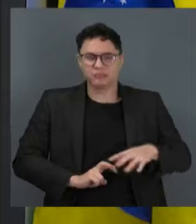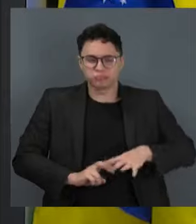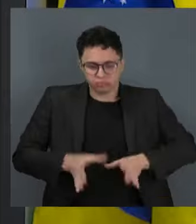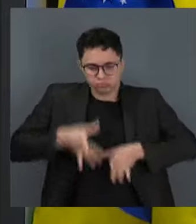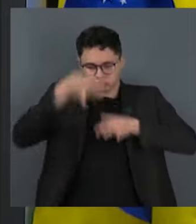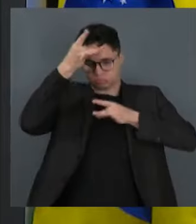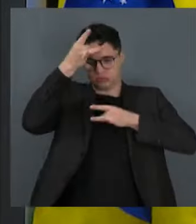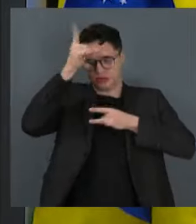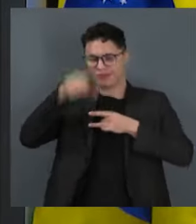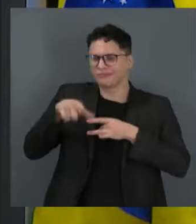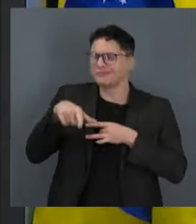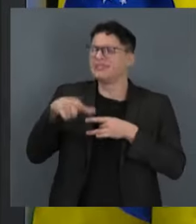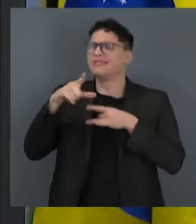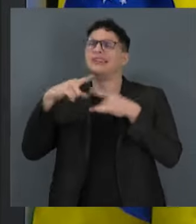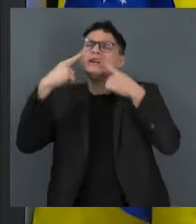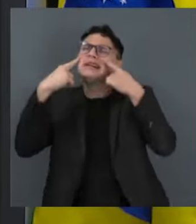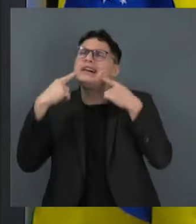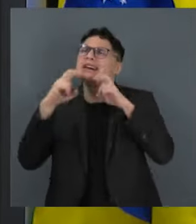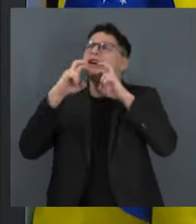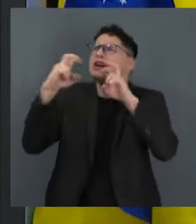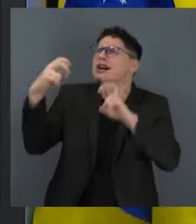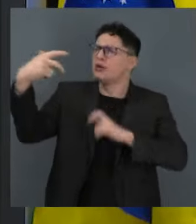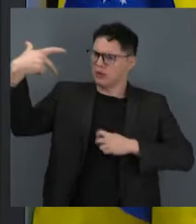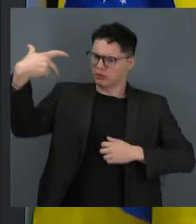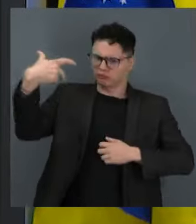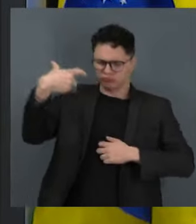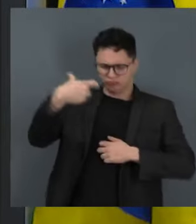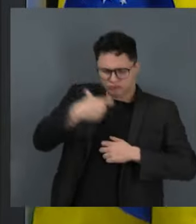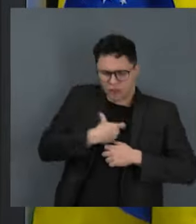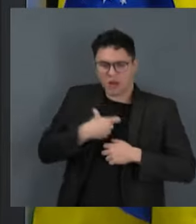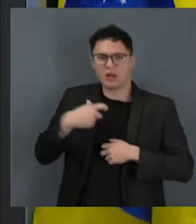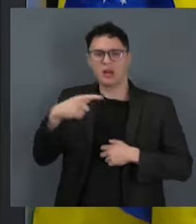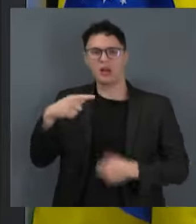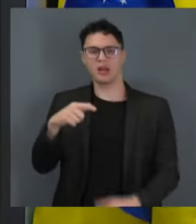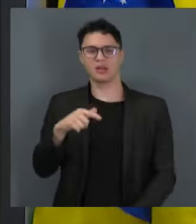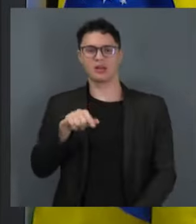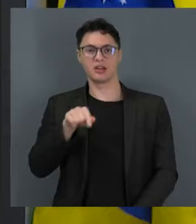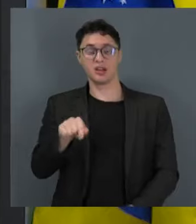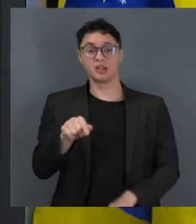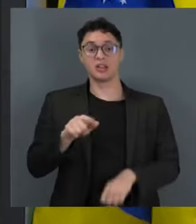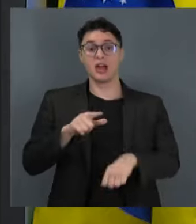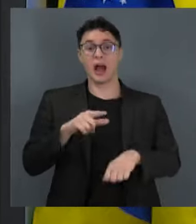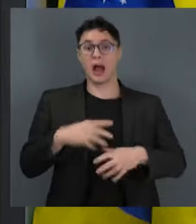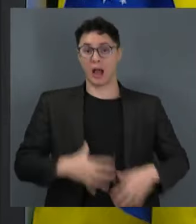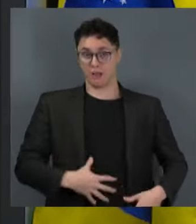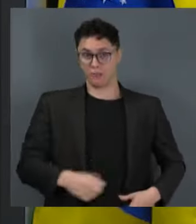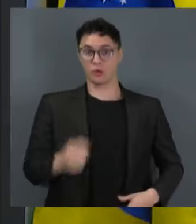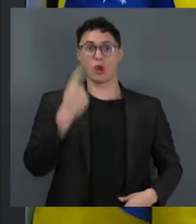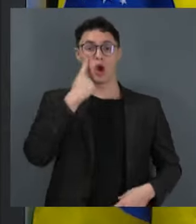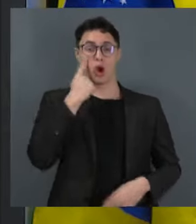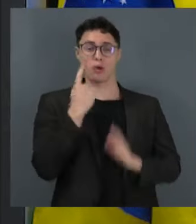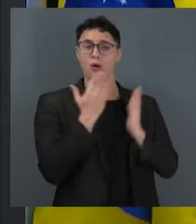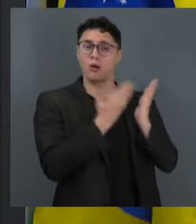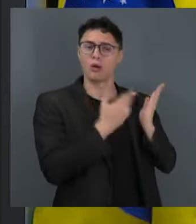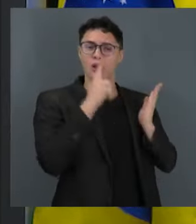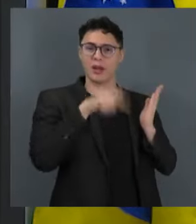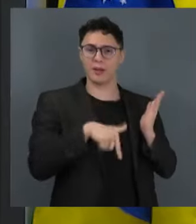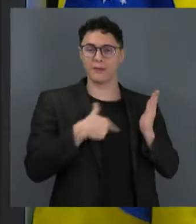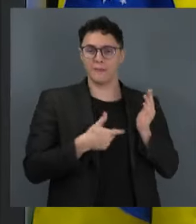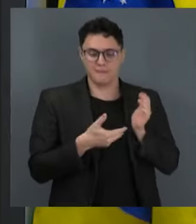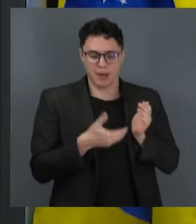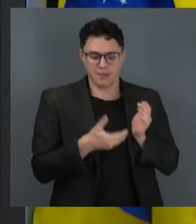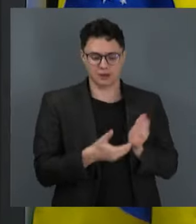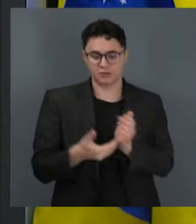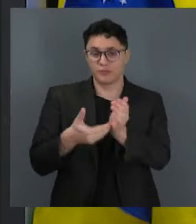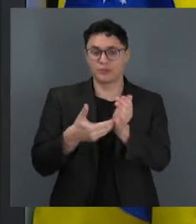a crueldade a desumanidade que é o aborto na 22ª semana eu tô com um bebê aqui